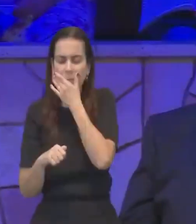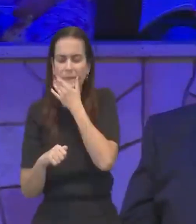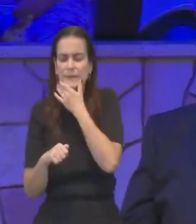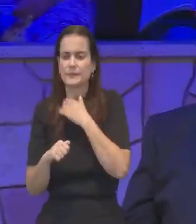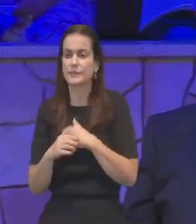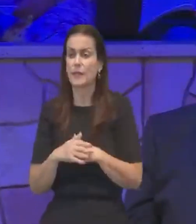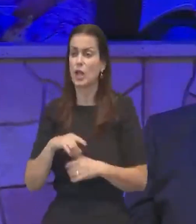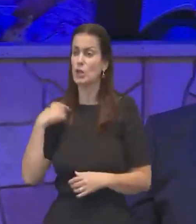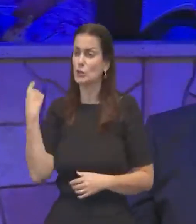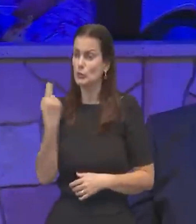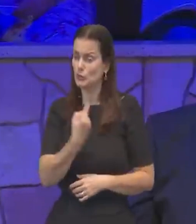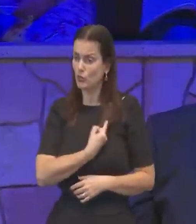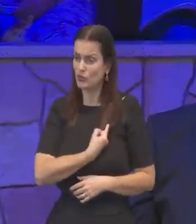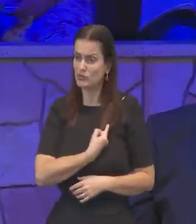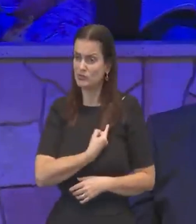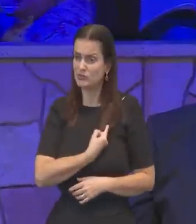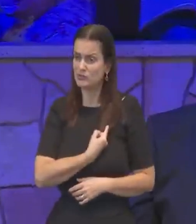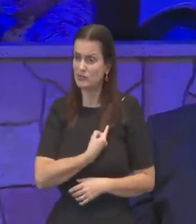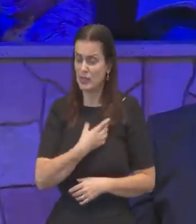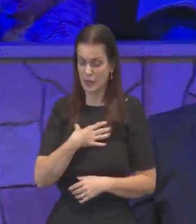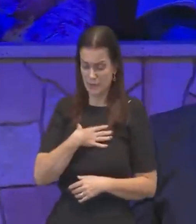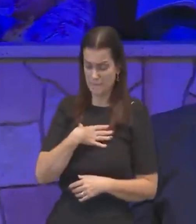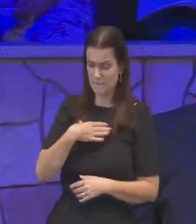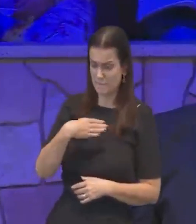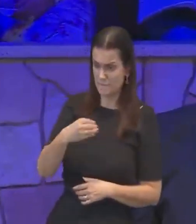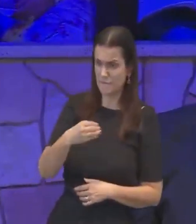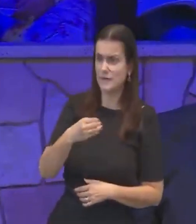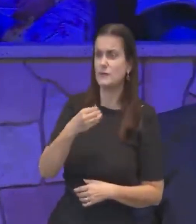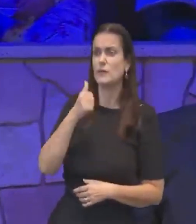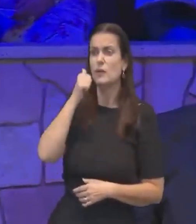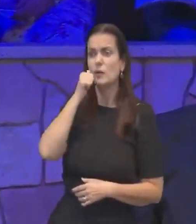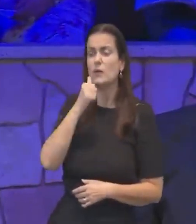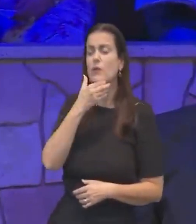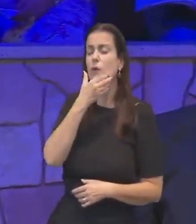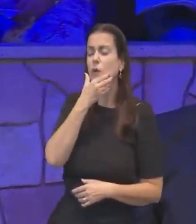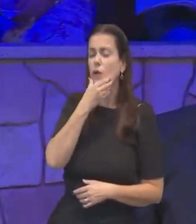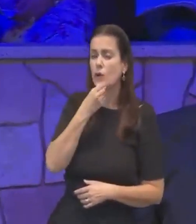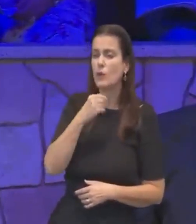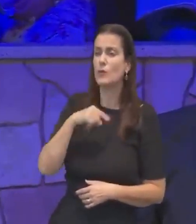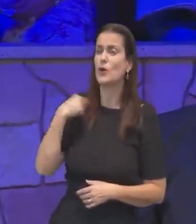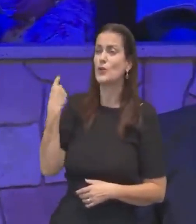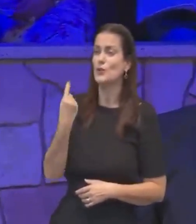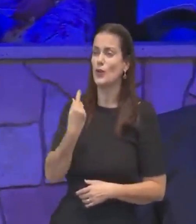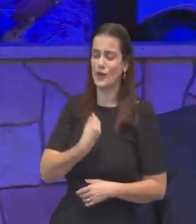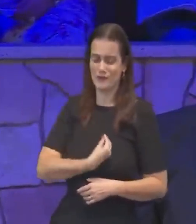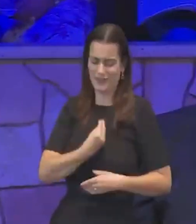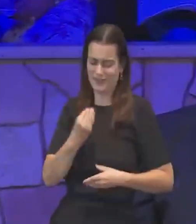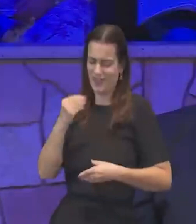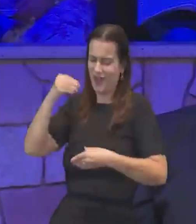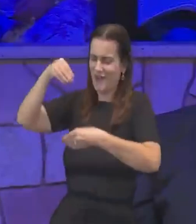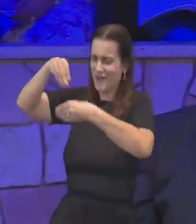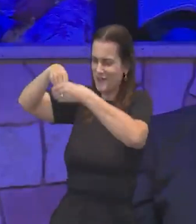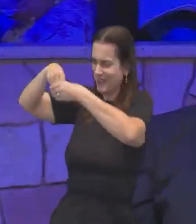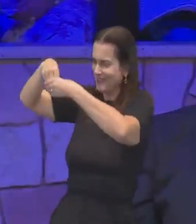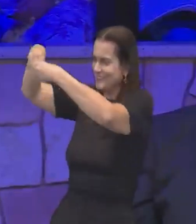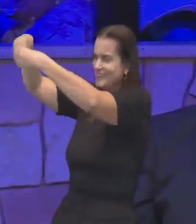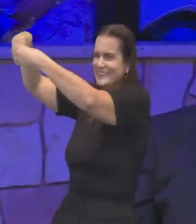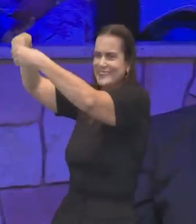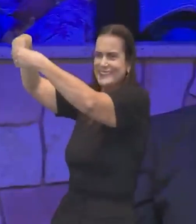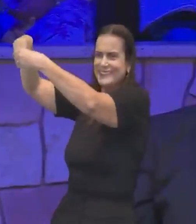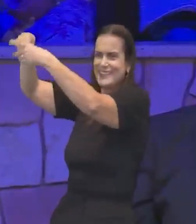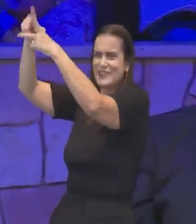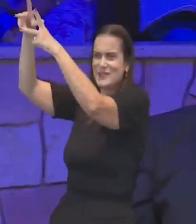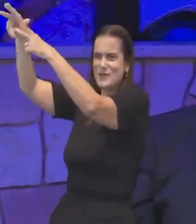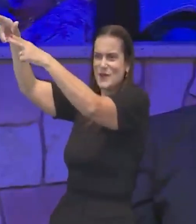De que nós somos filhos e filhas, de que somos a oferta e, portanto, precisamos adorá-lo em todos os